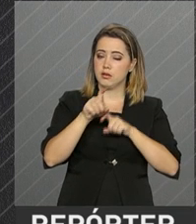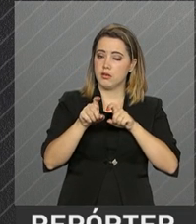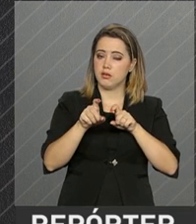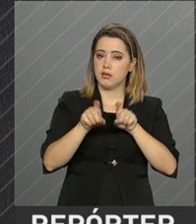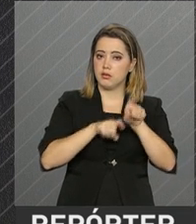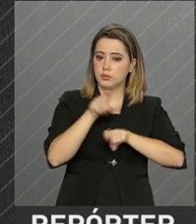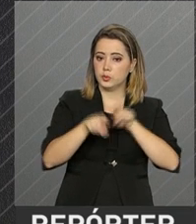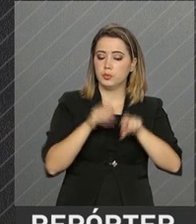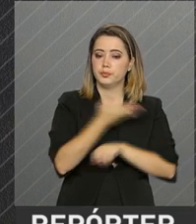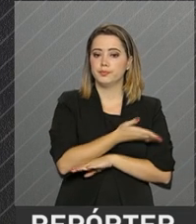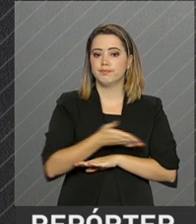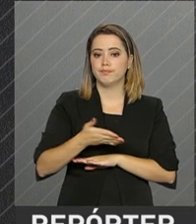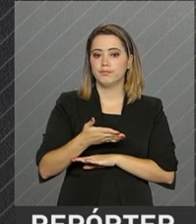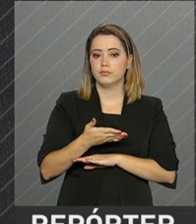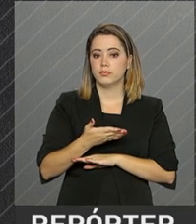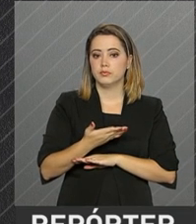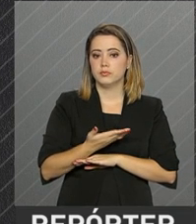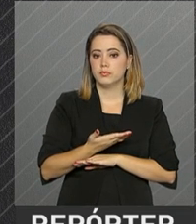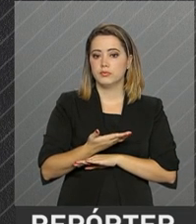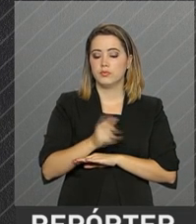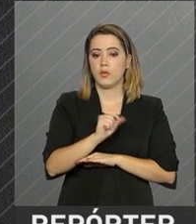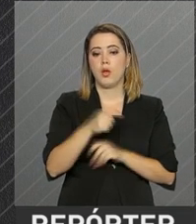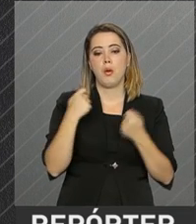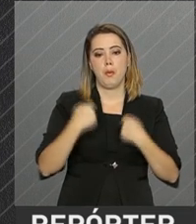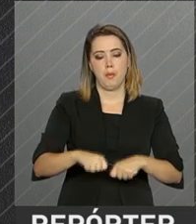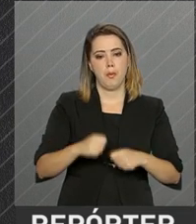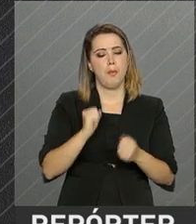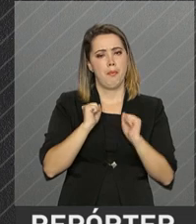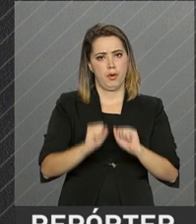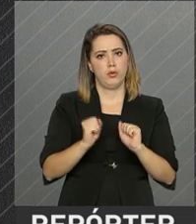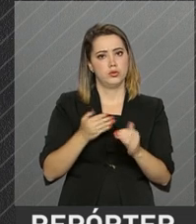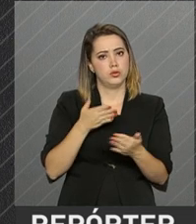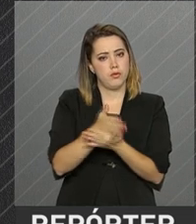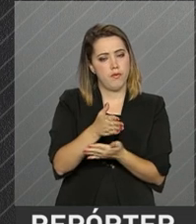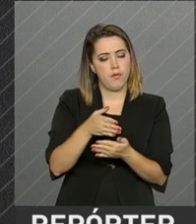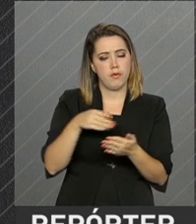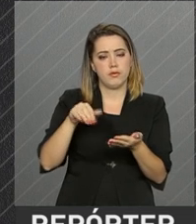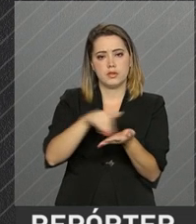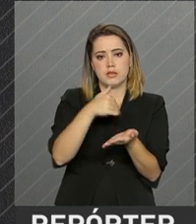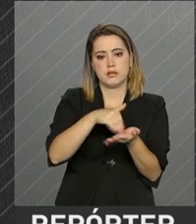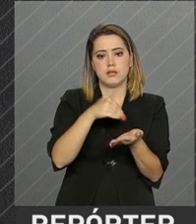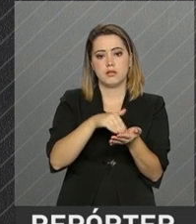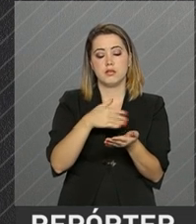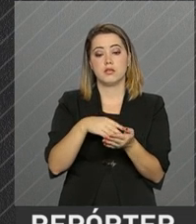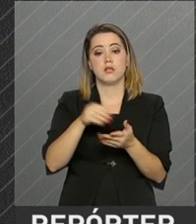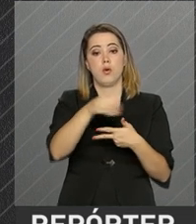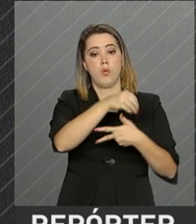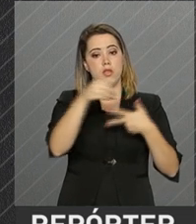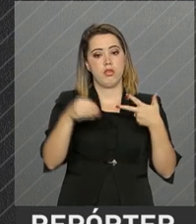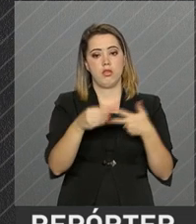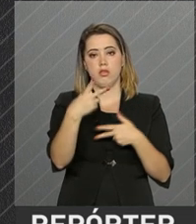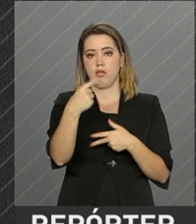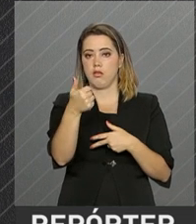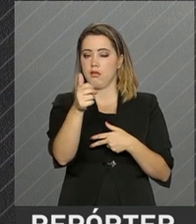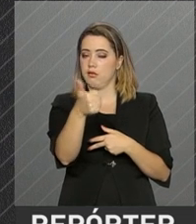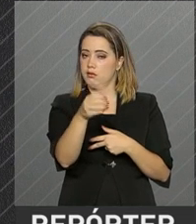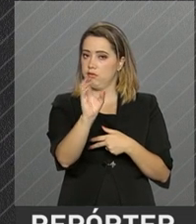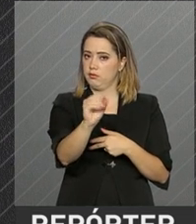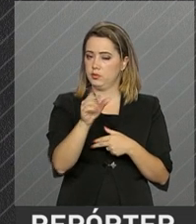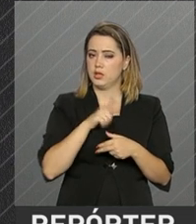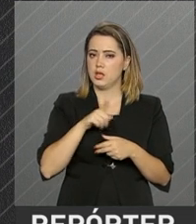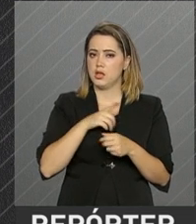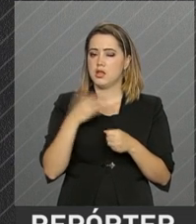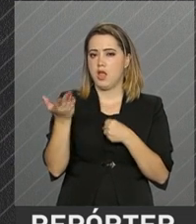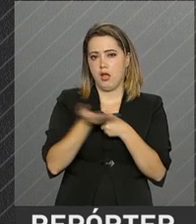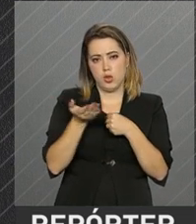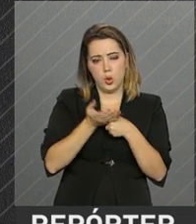podem participar estudantes que fizeram a partir de 2010 o Exame Nacional do Ensino Médio tenham conseguido uma